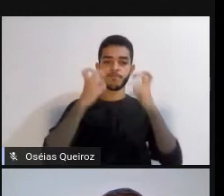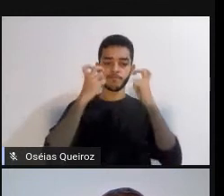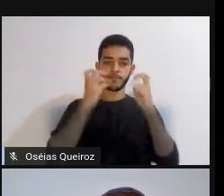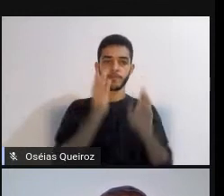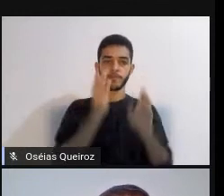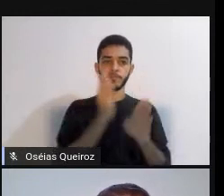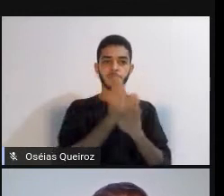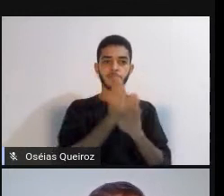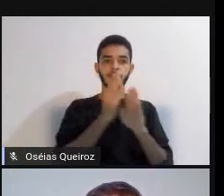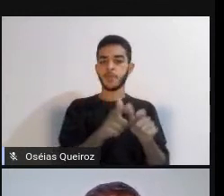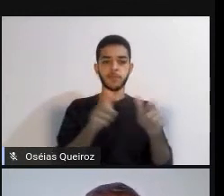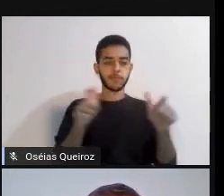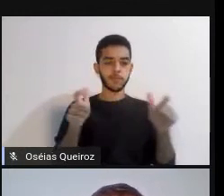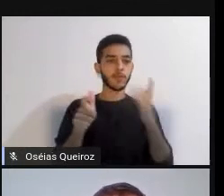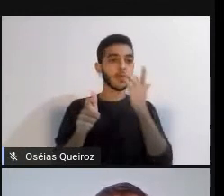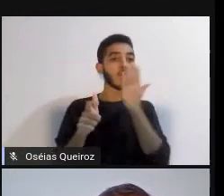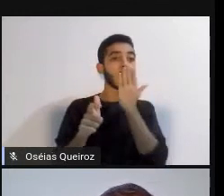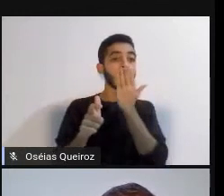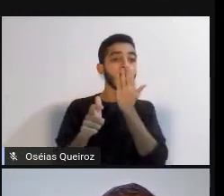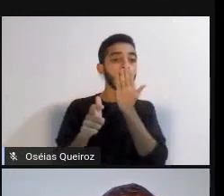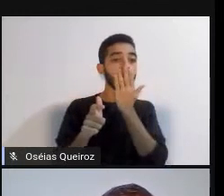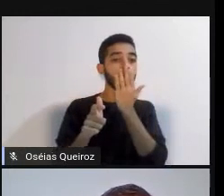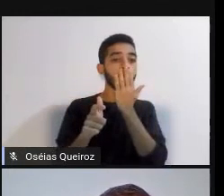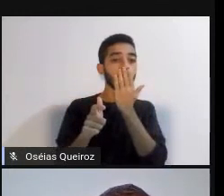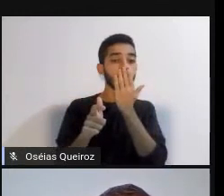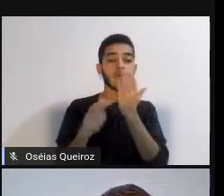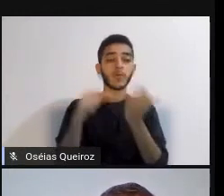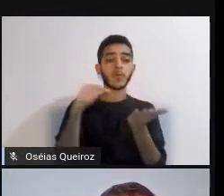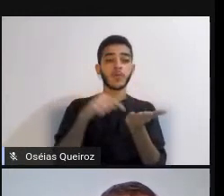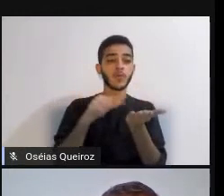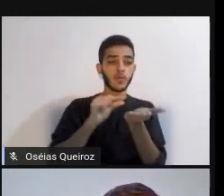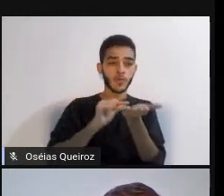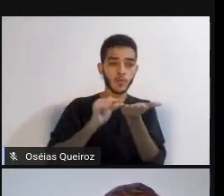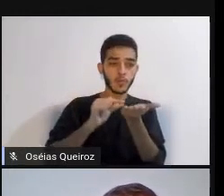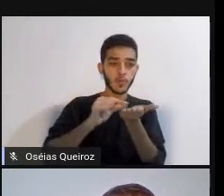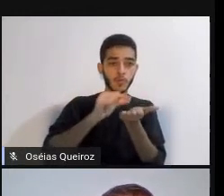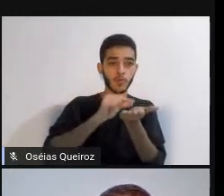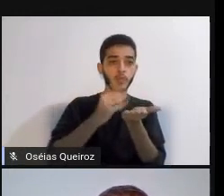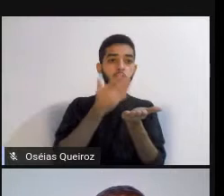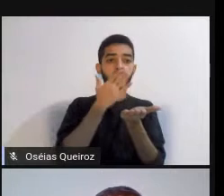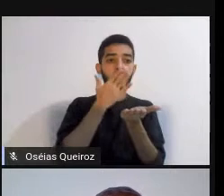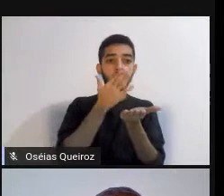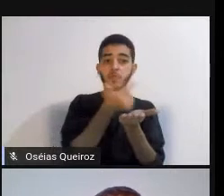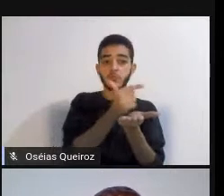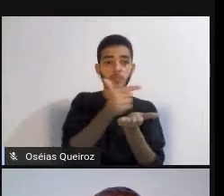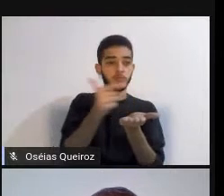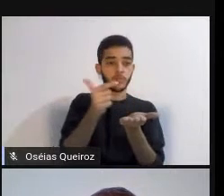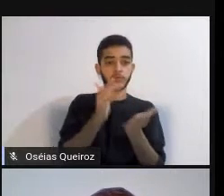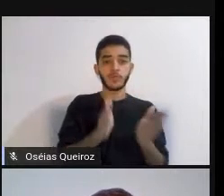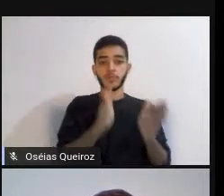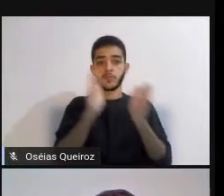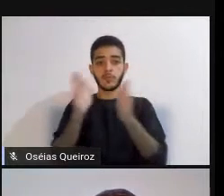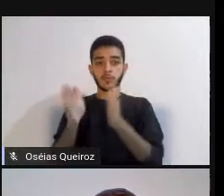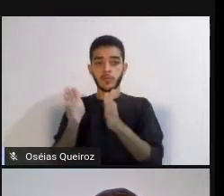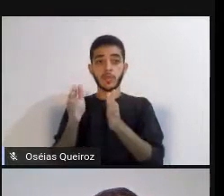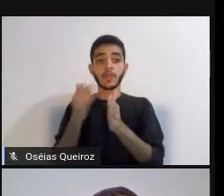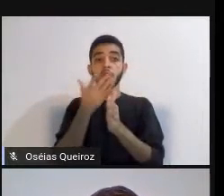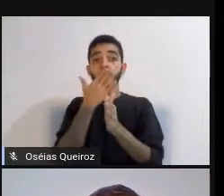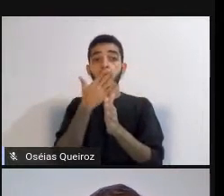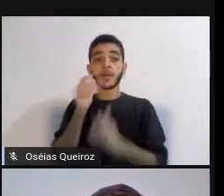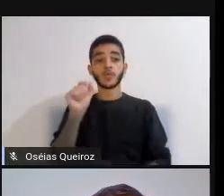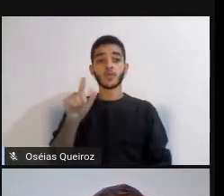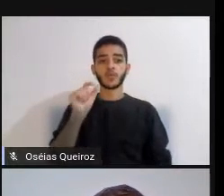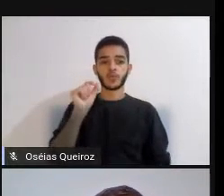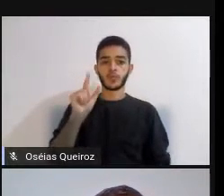maioria era composto por itens microplásticos incolores e itens azuis. Eles